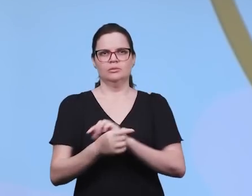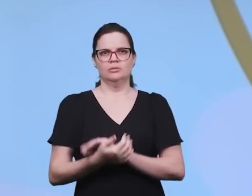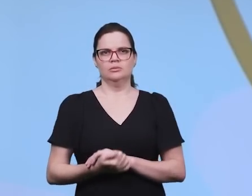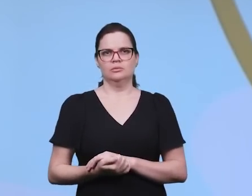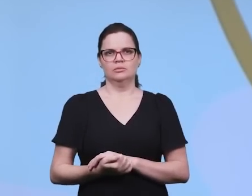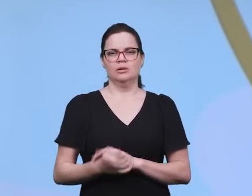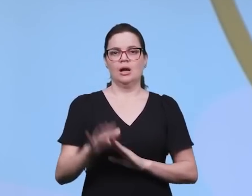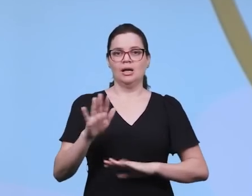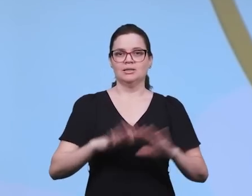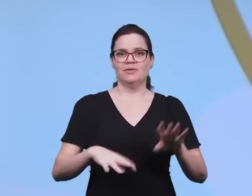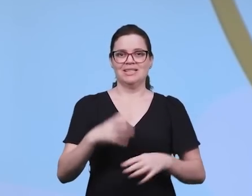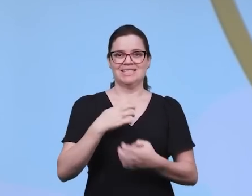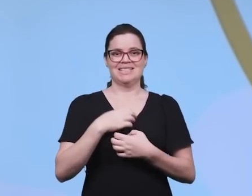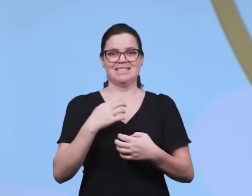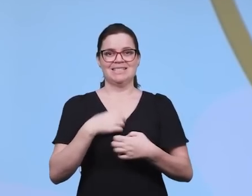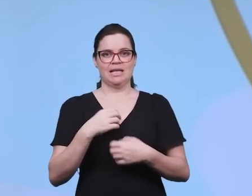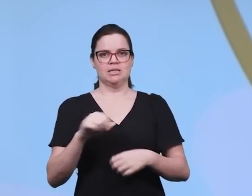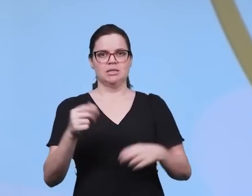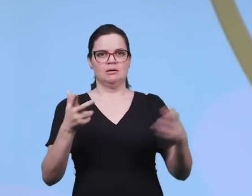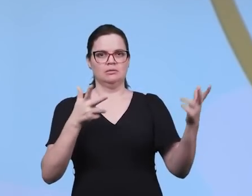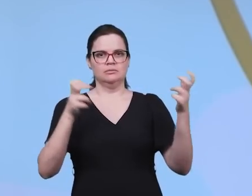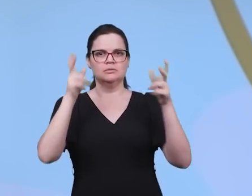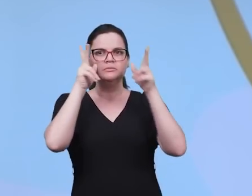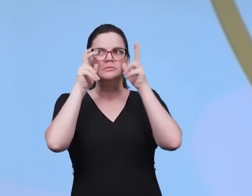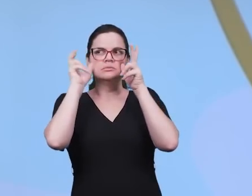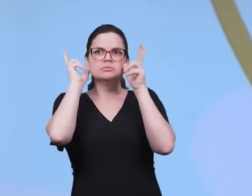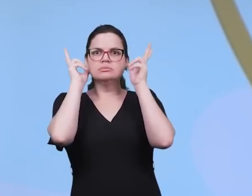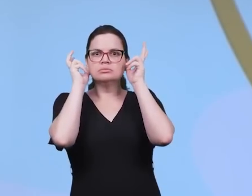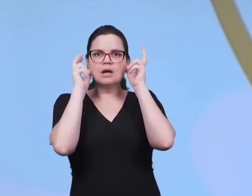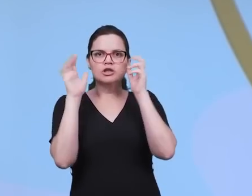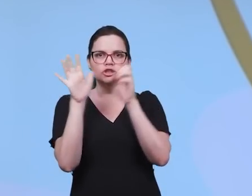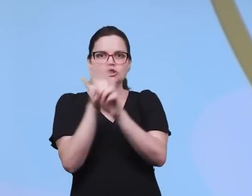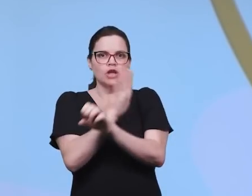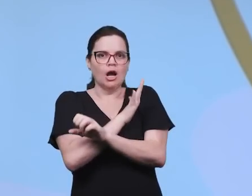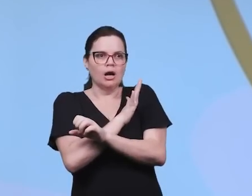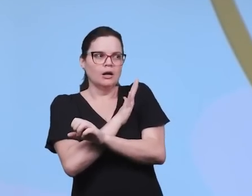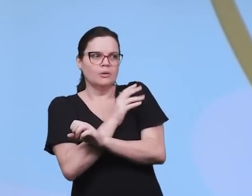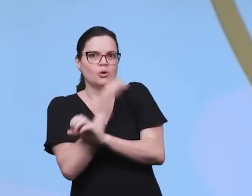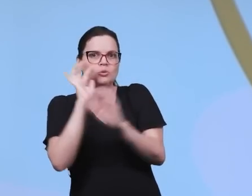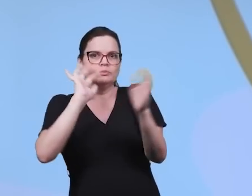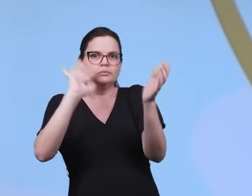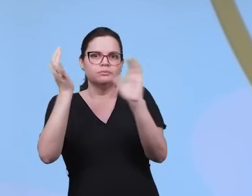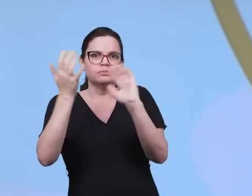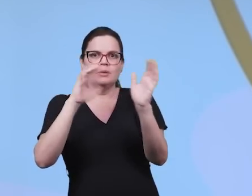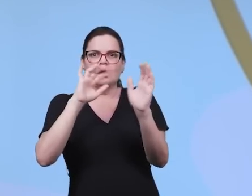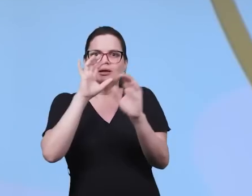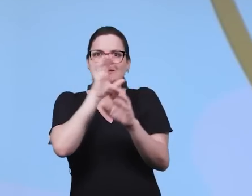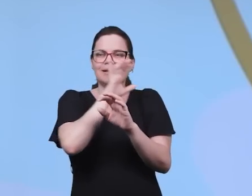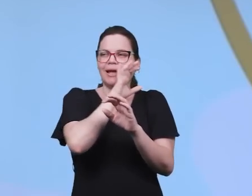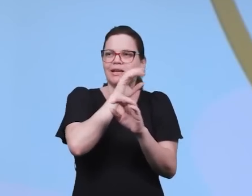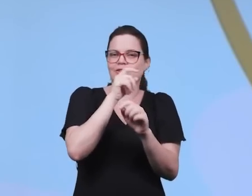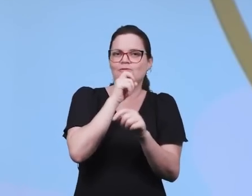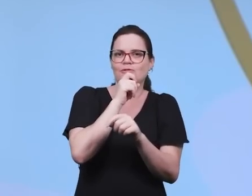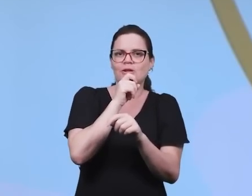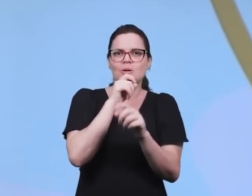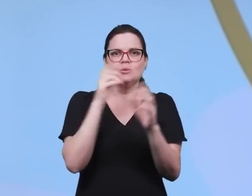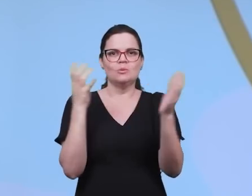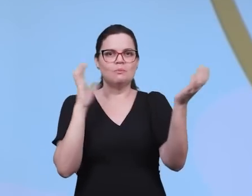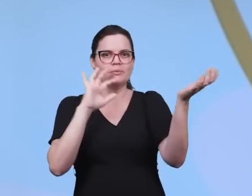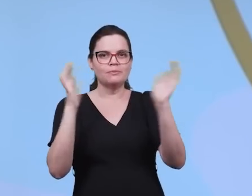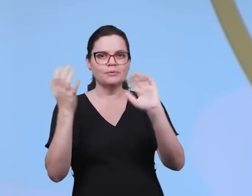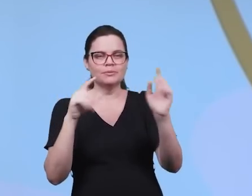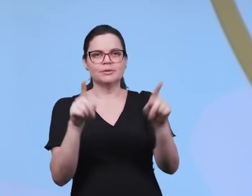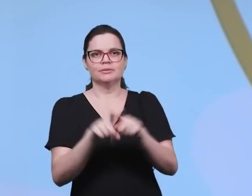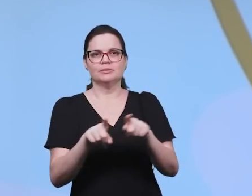agora, questões sensoriais, ambientes cheios, mudança do clima, né? Desde o calor para o frio,